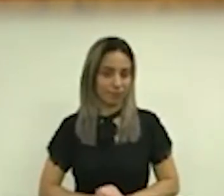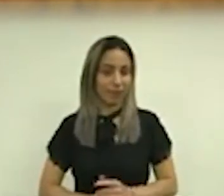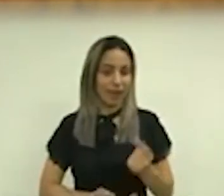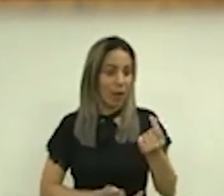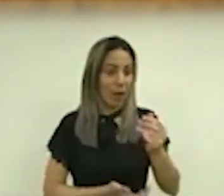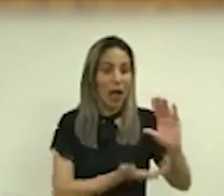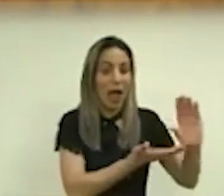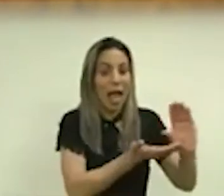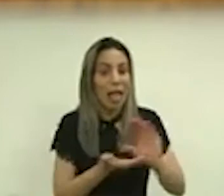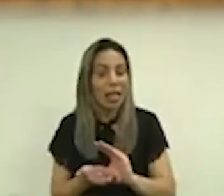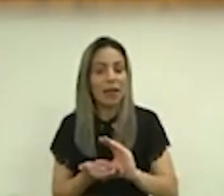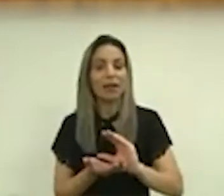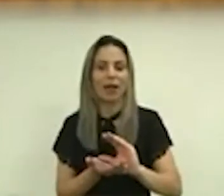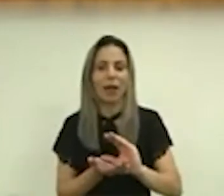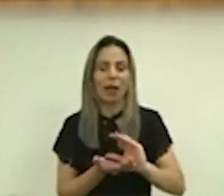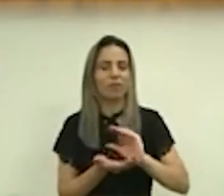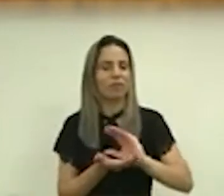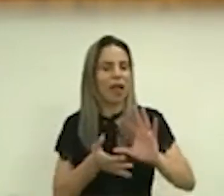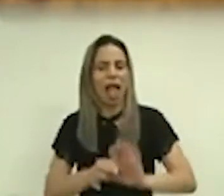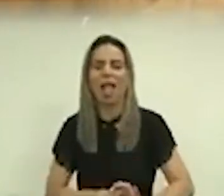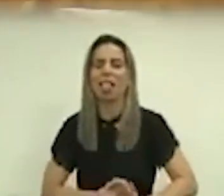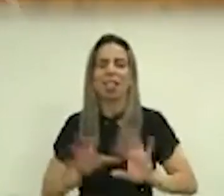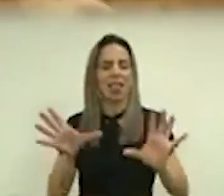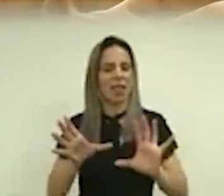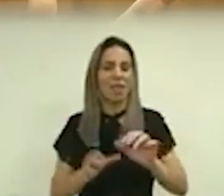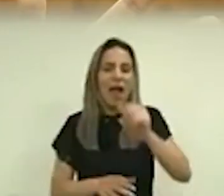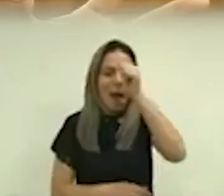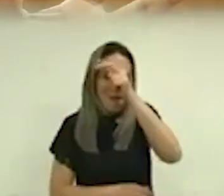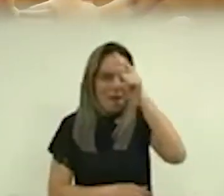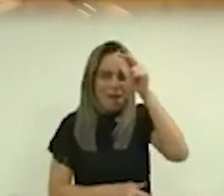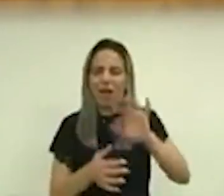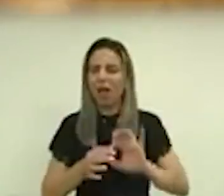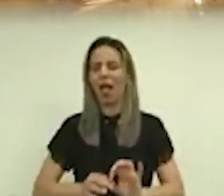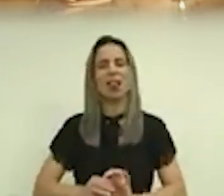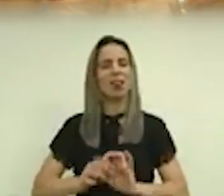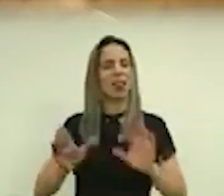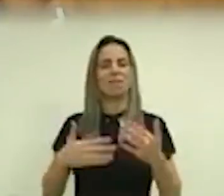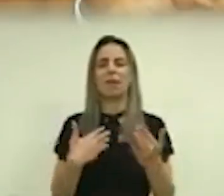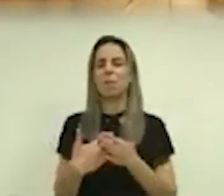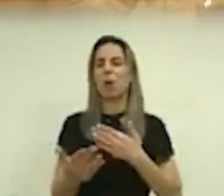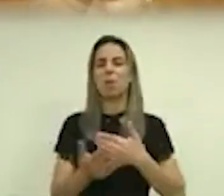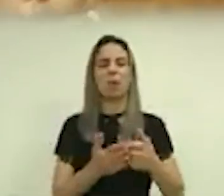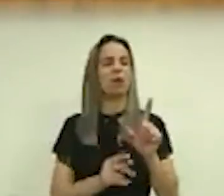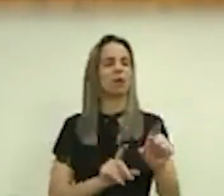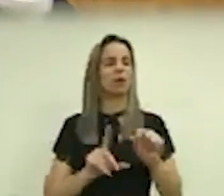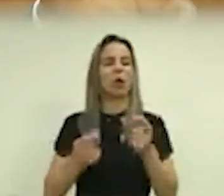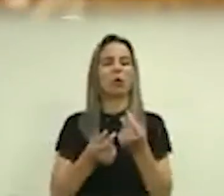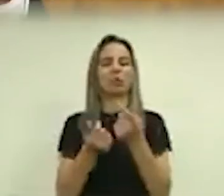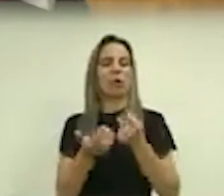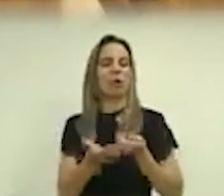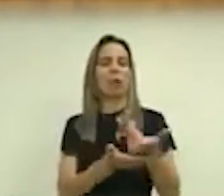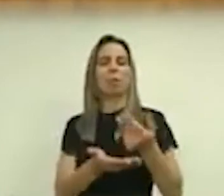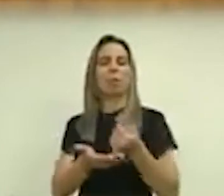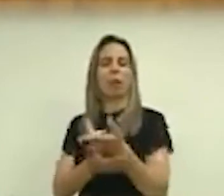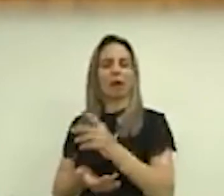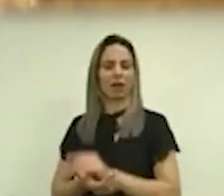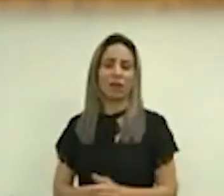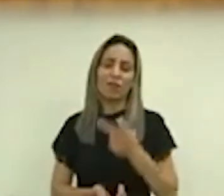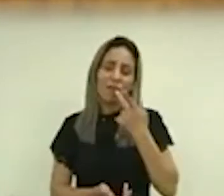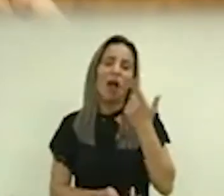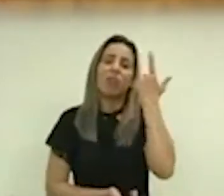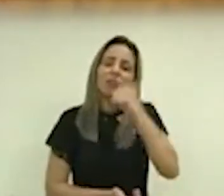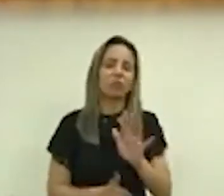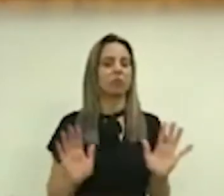dando crédito, carta branca, para que a Prefeitura Municipal fizesse o que ela quisesse. Como já foi, eu não vou ser repetitivo